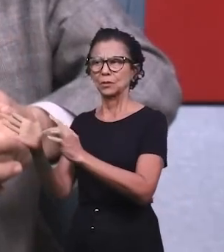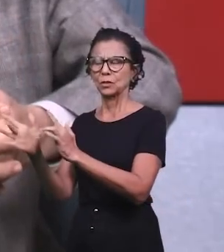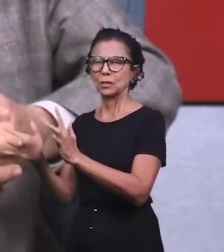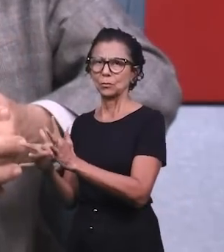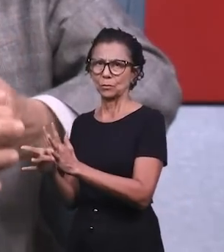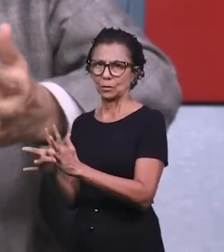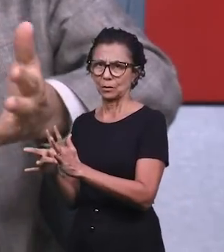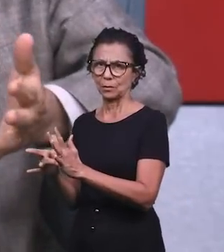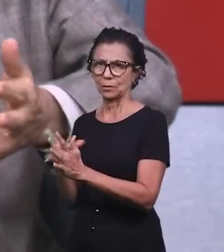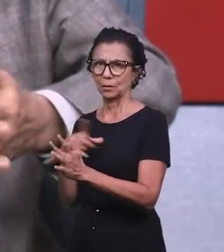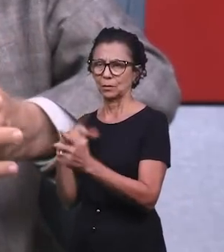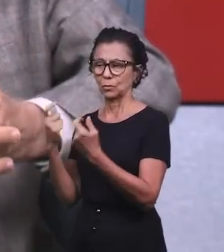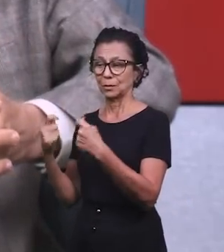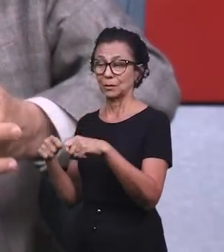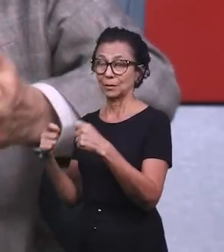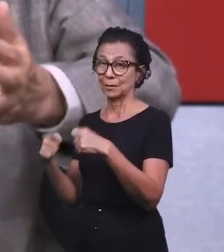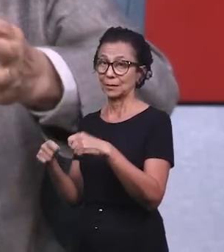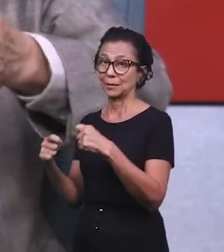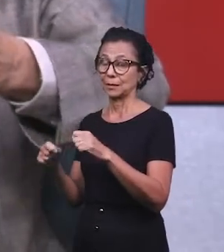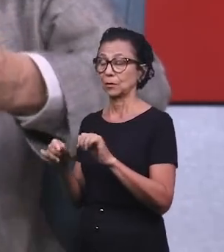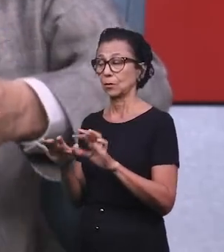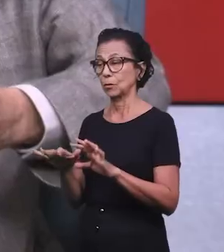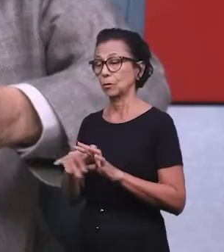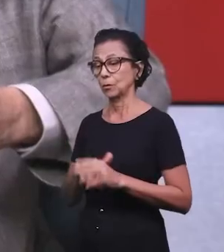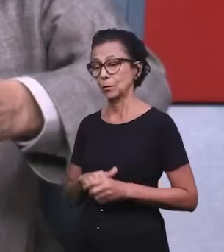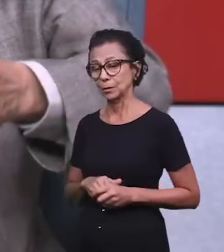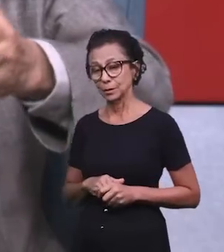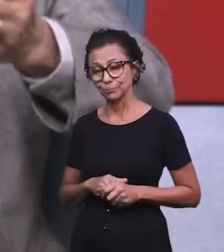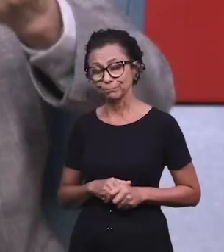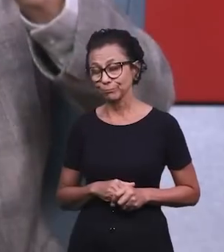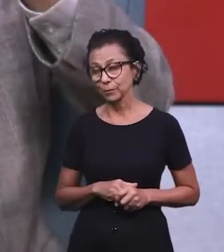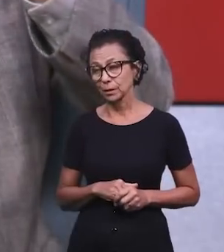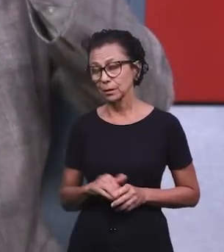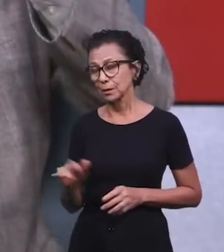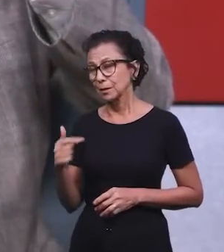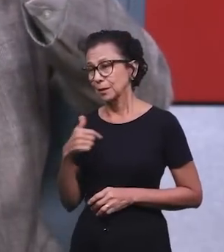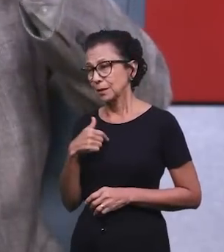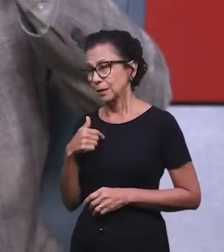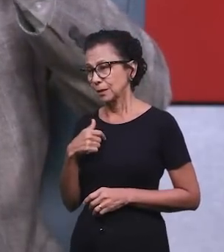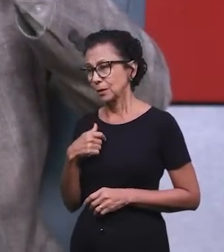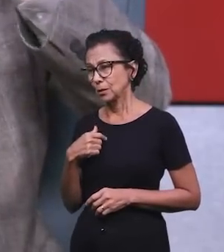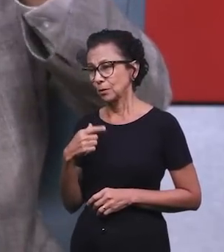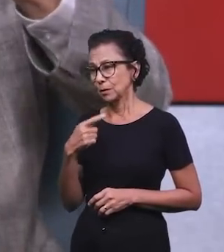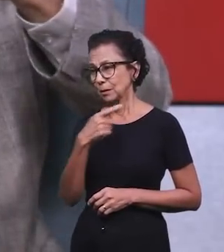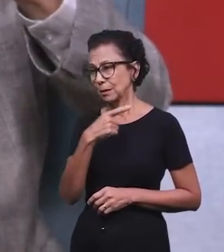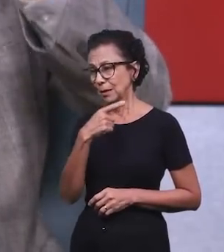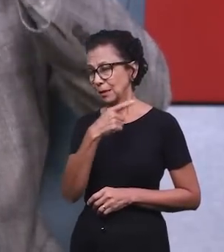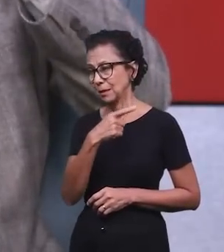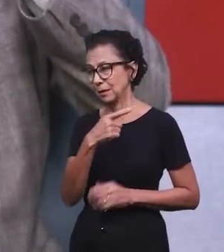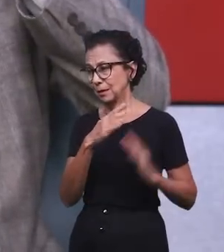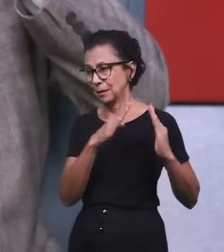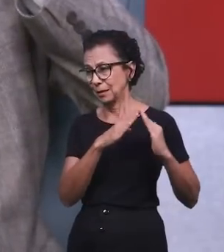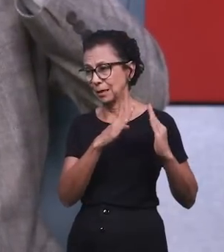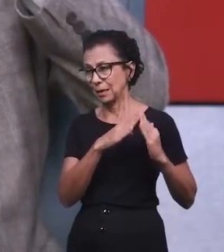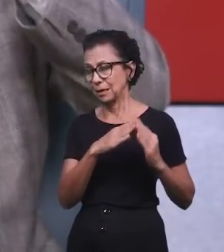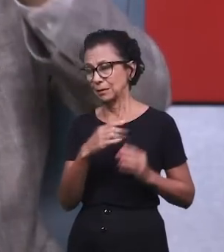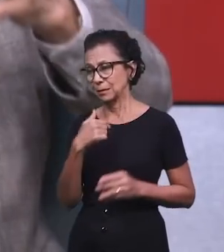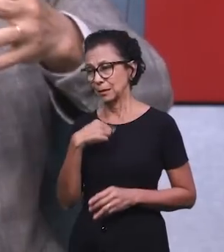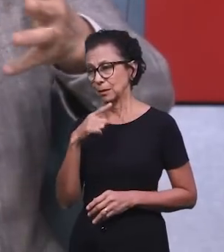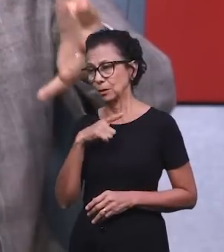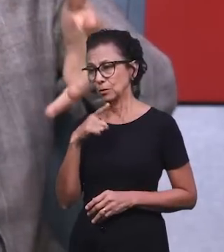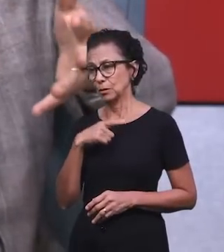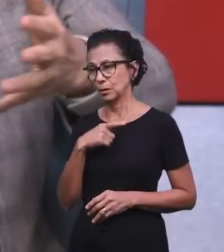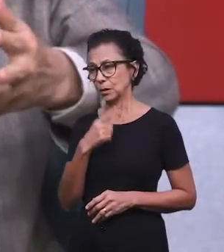necessidade. Ele procura Jesus e diz: olha, eu tenho lá em casa um servo, deve ser